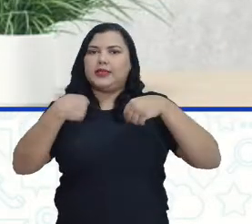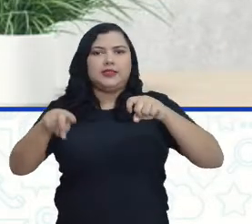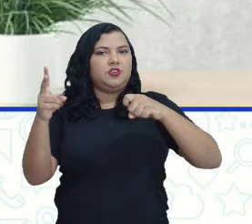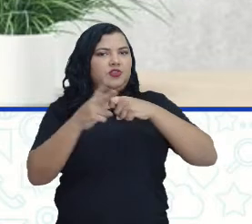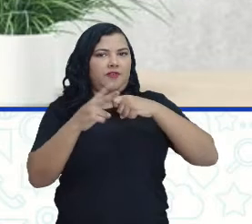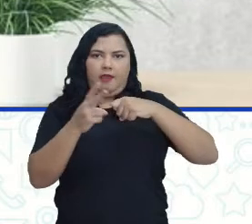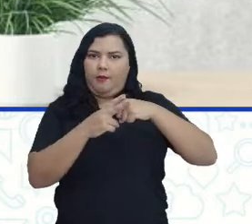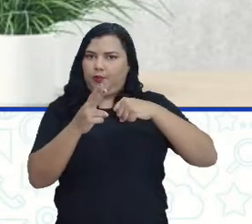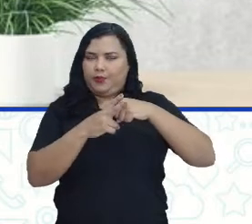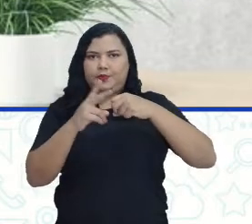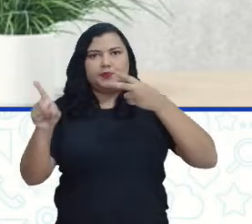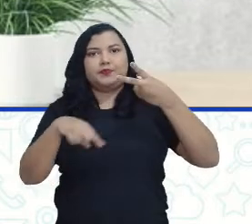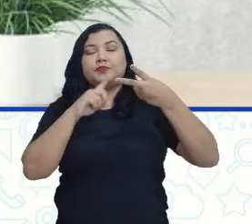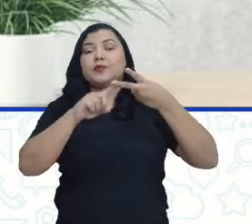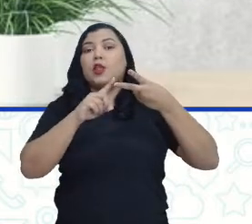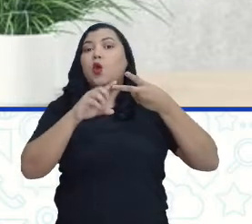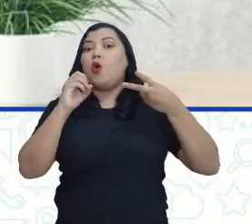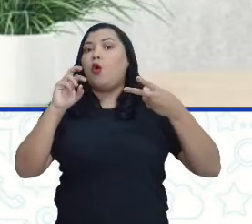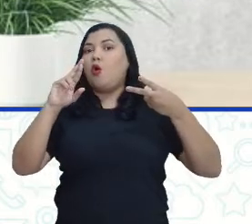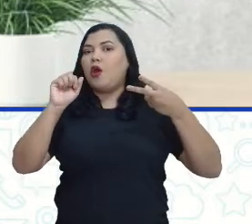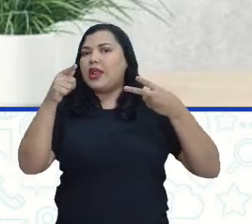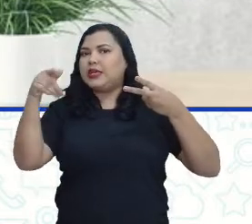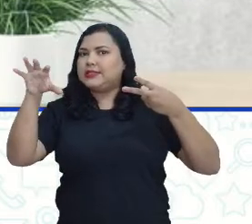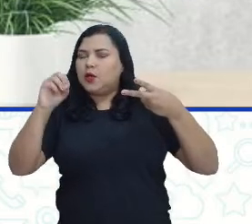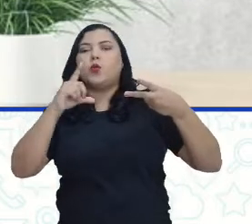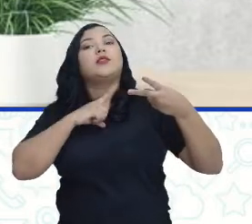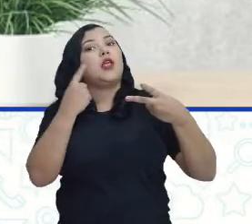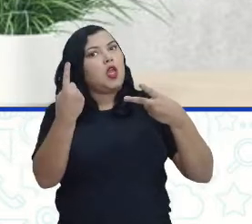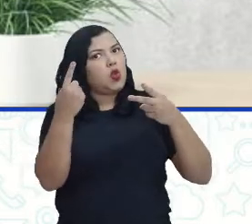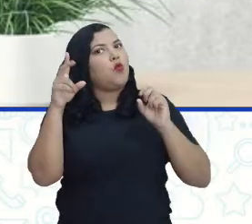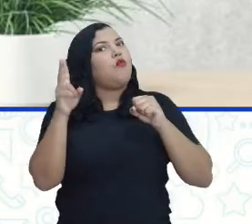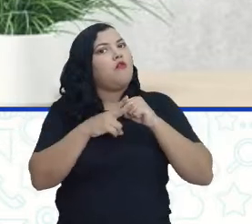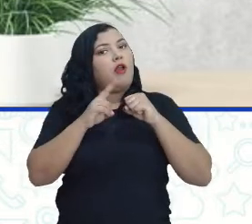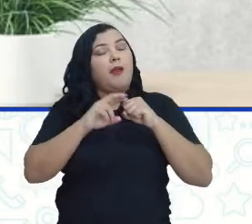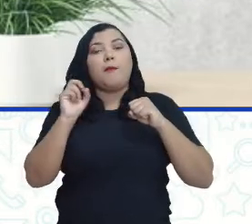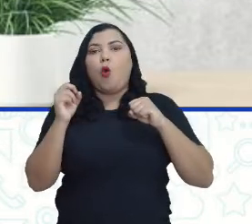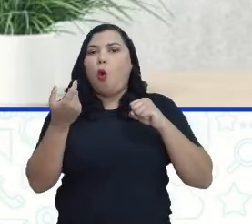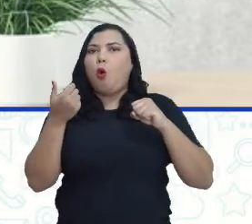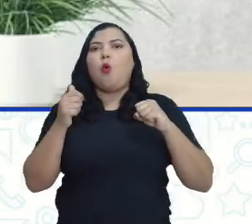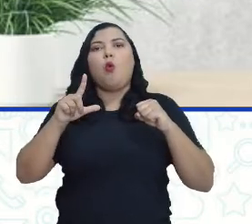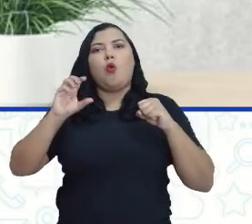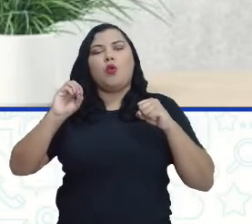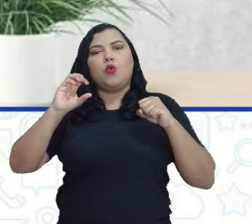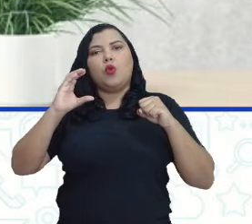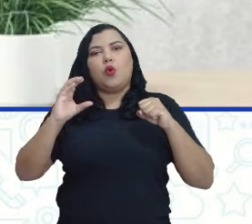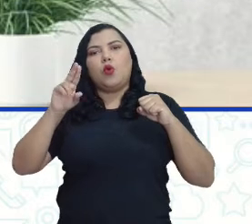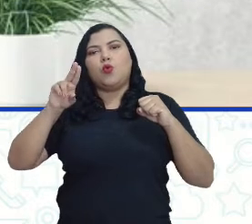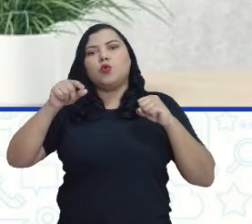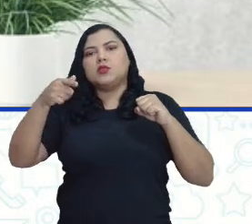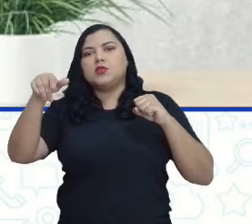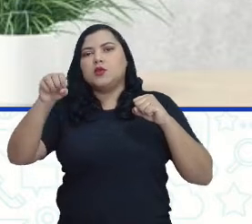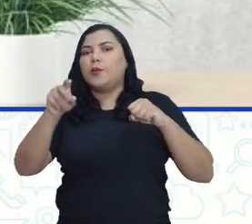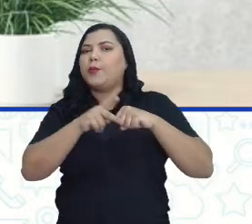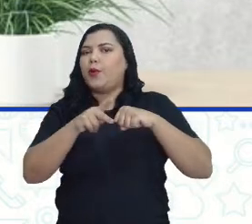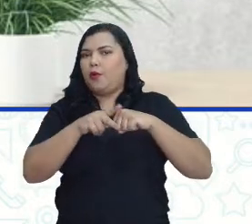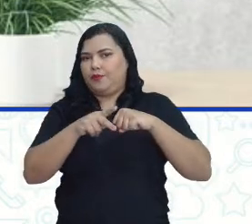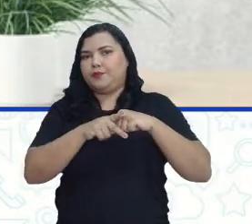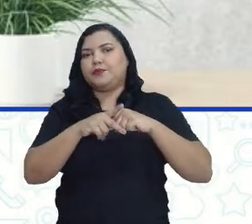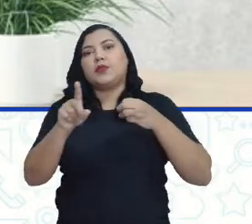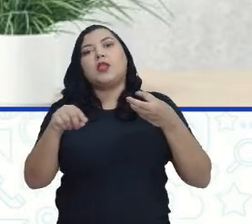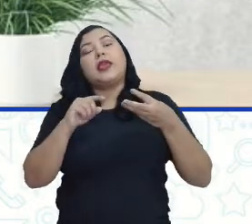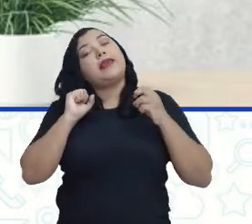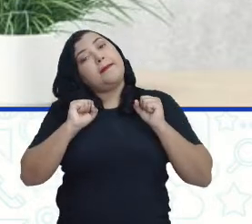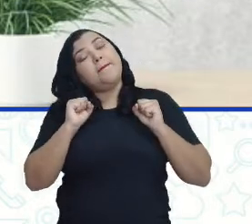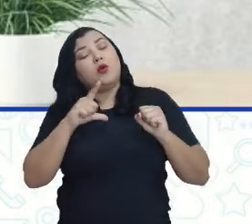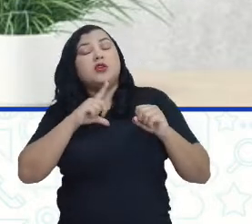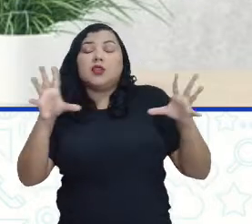Já oração é um enunciado que contém um verbo ou uma locução verbal e que pode apresentar ou não um